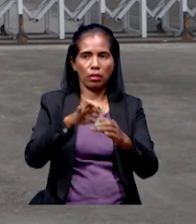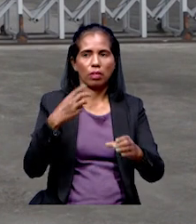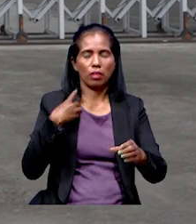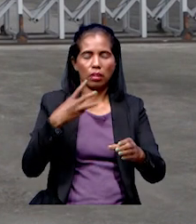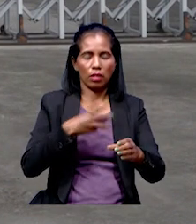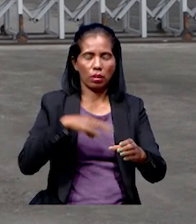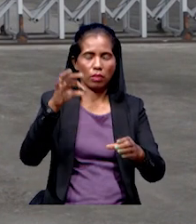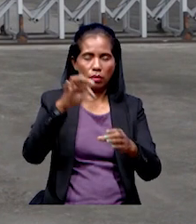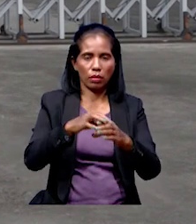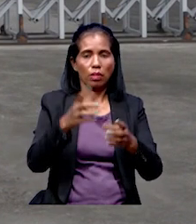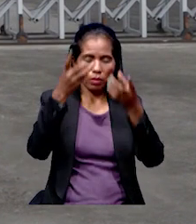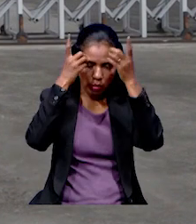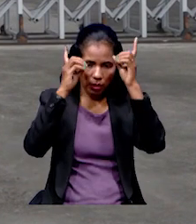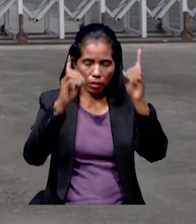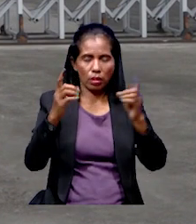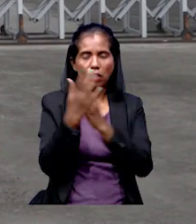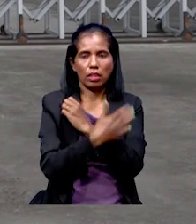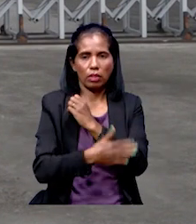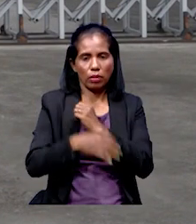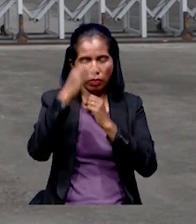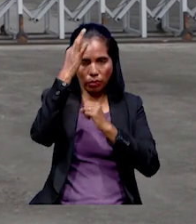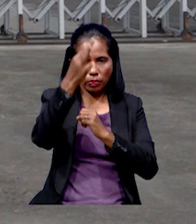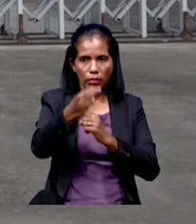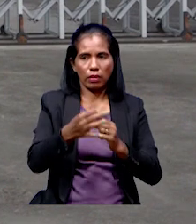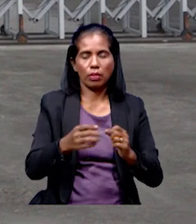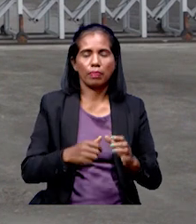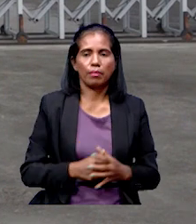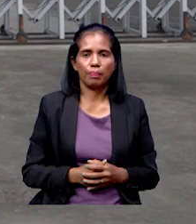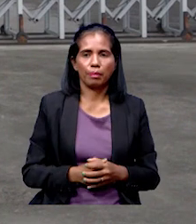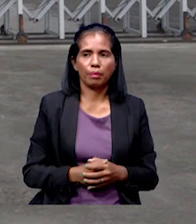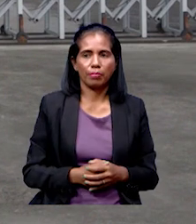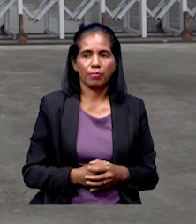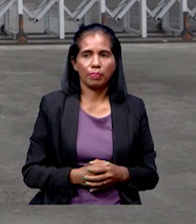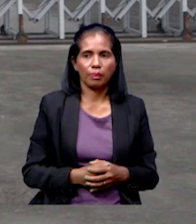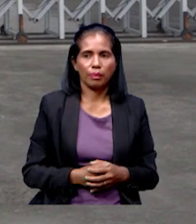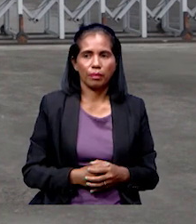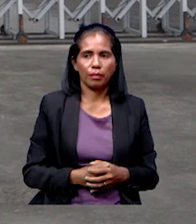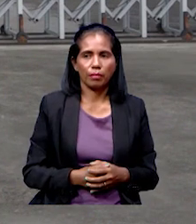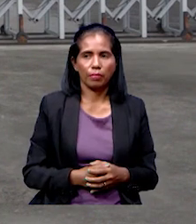voto mak determina nação no futuro. Equipa cobertura, ZMN.